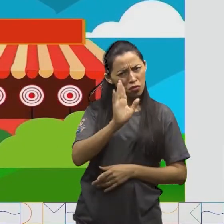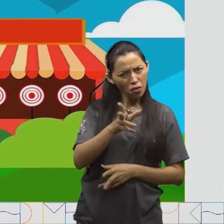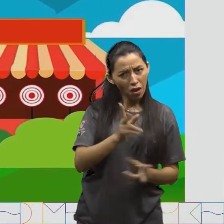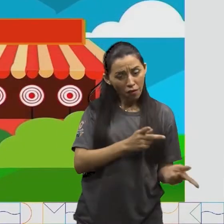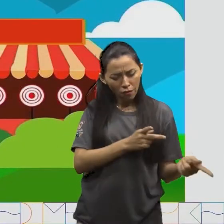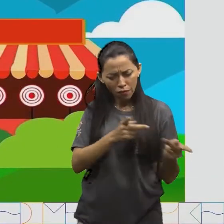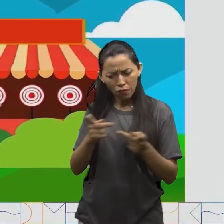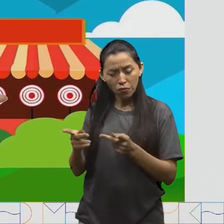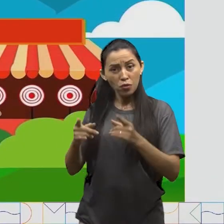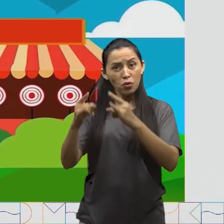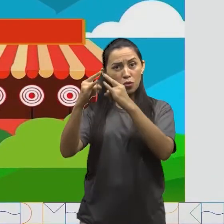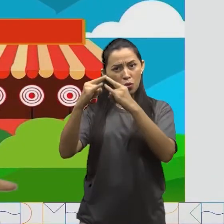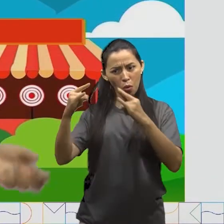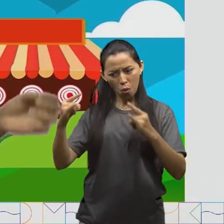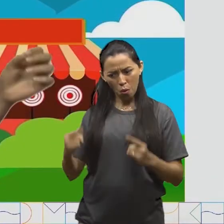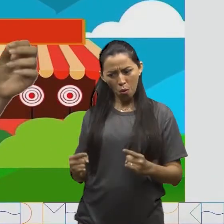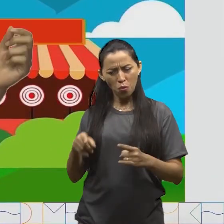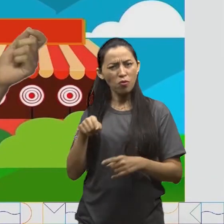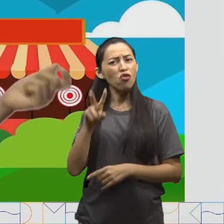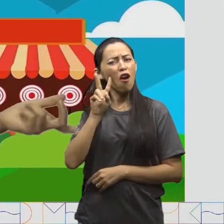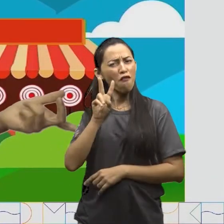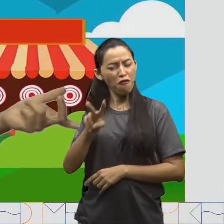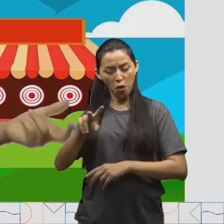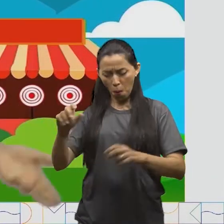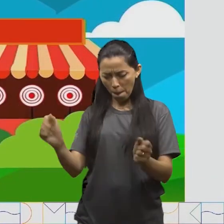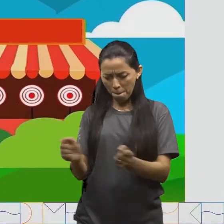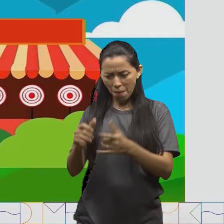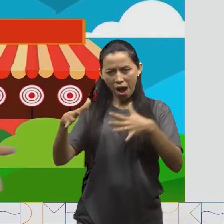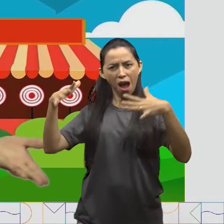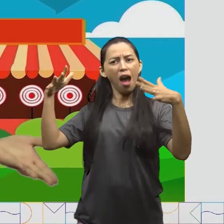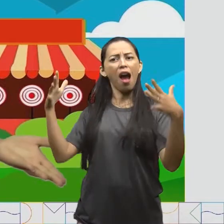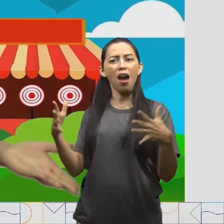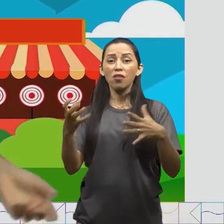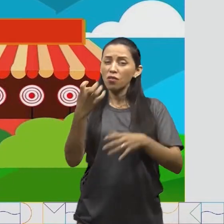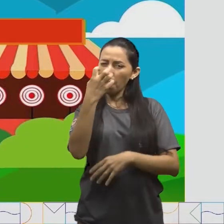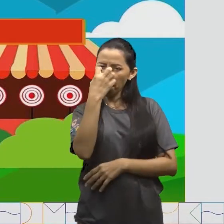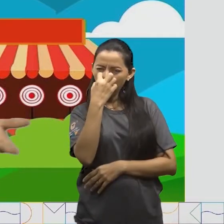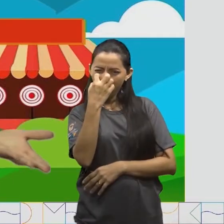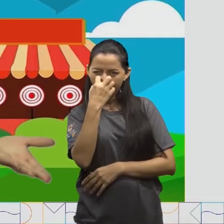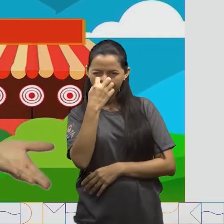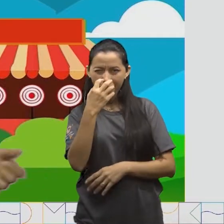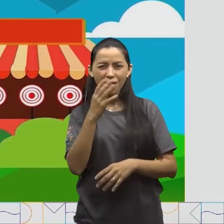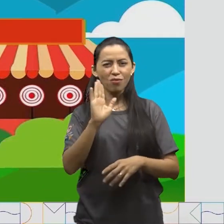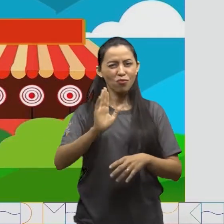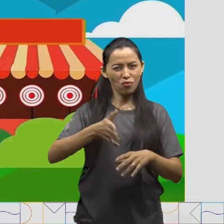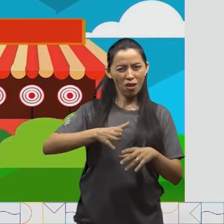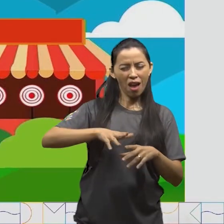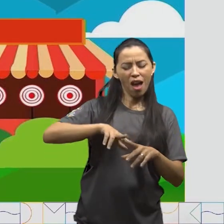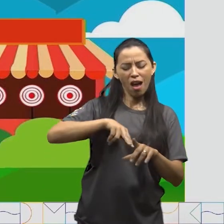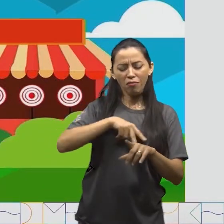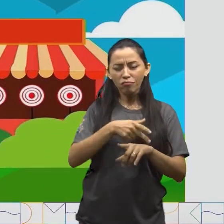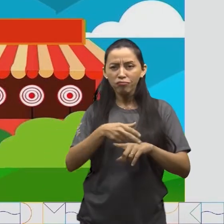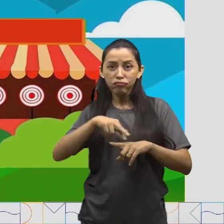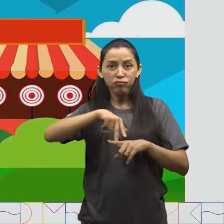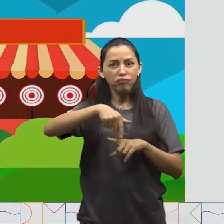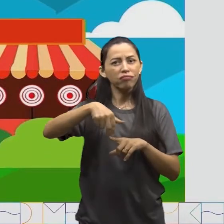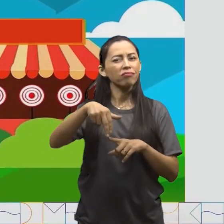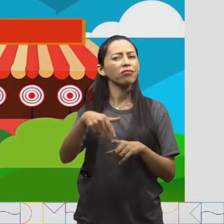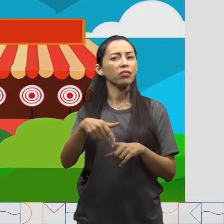foi ao circo? Já assistiu a um show de mágica, de palhaços, acrobatas e